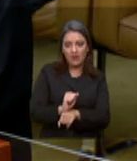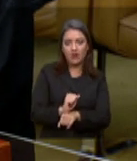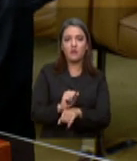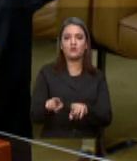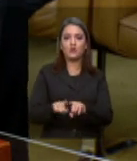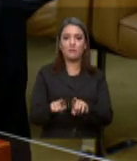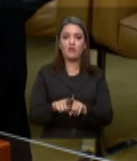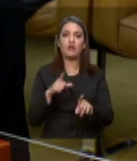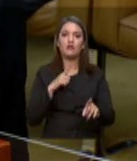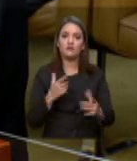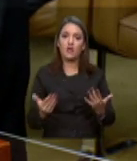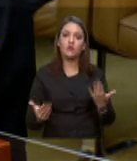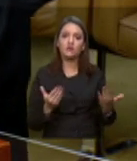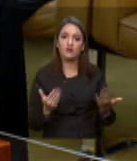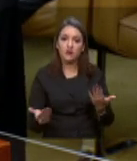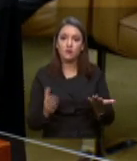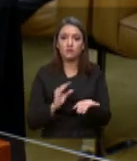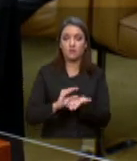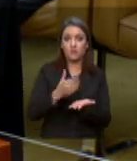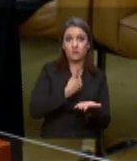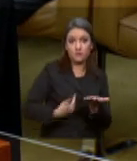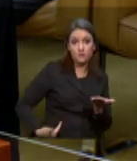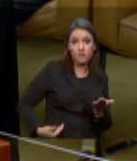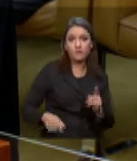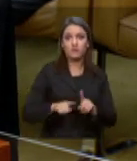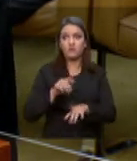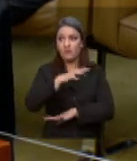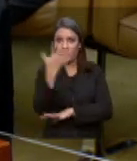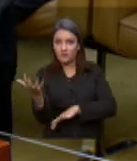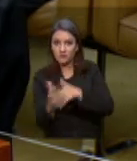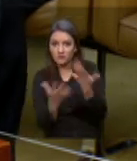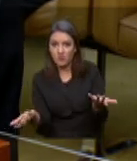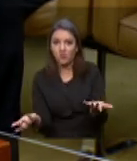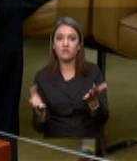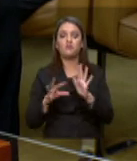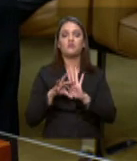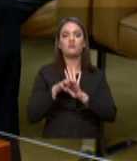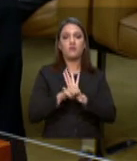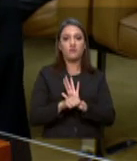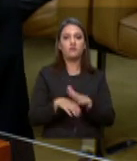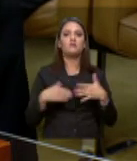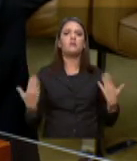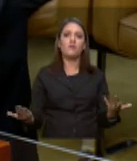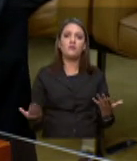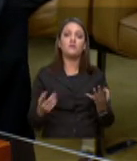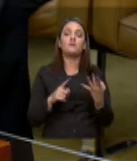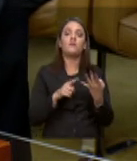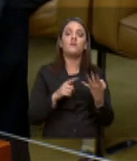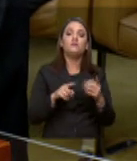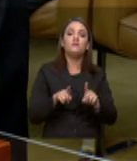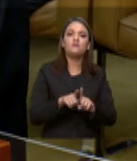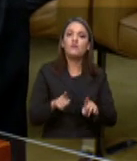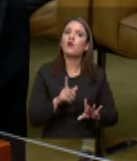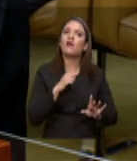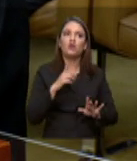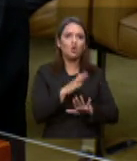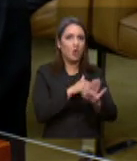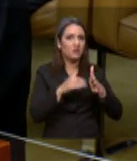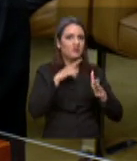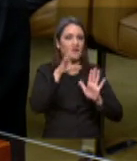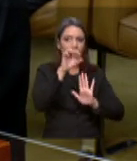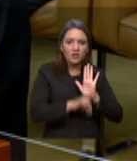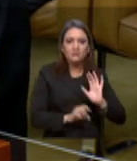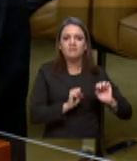entre crédito público e desmatamento ilegal na Amazônia. Por fim, todo um procedimento com o contraditório garantido, né,